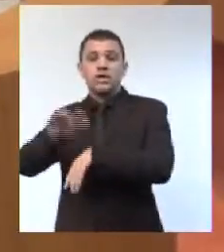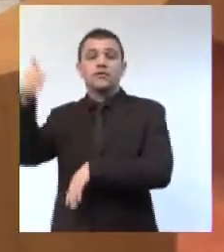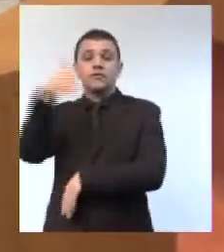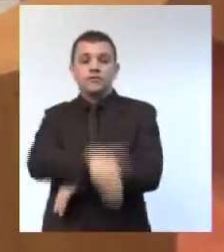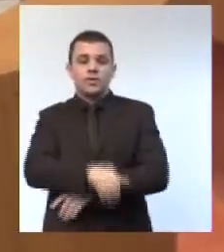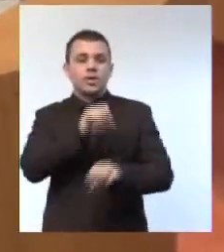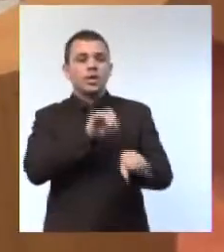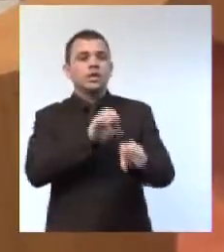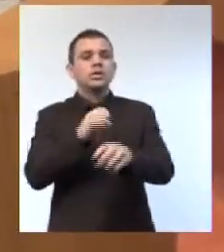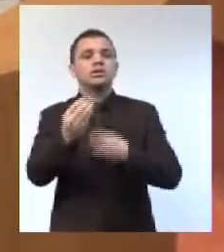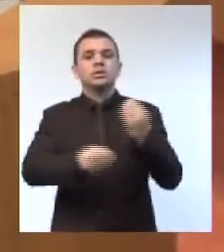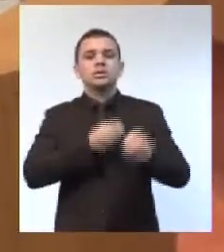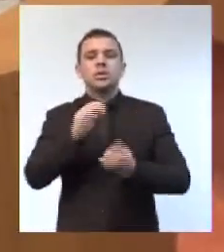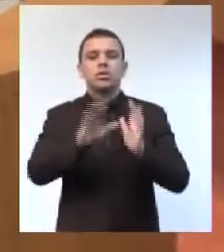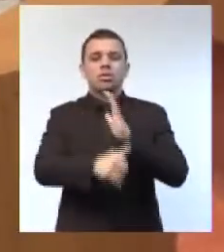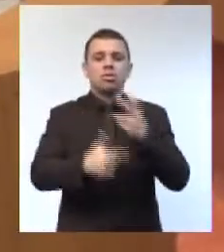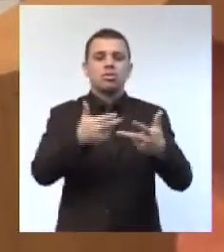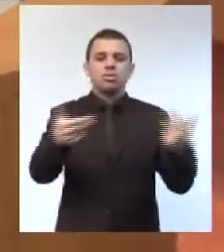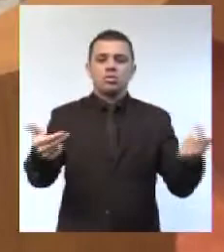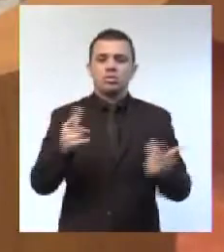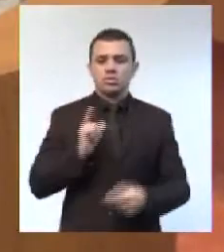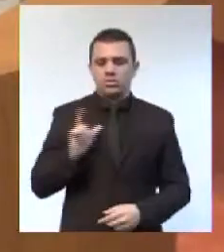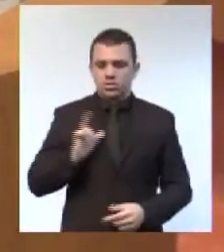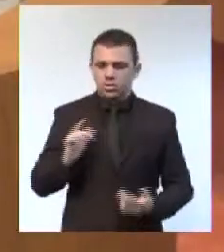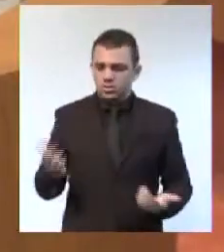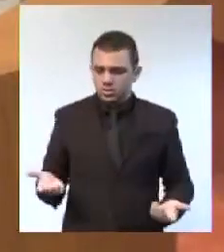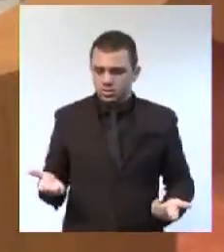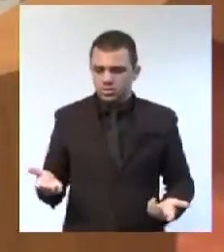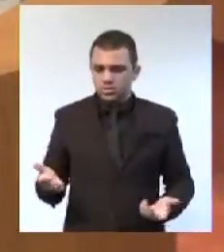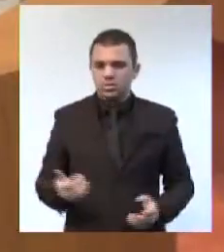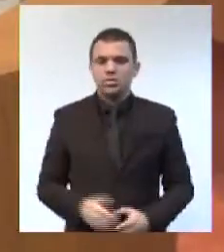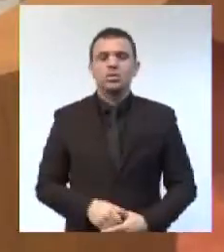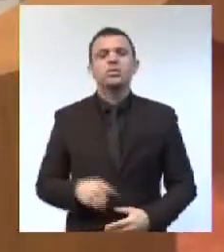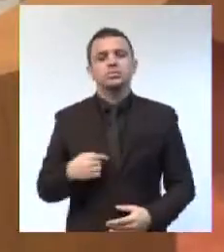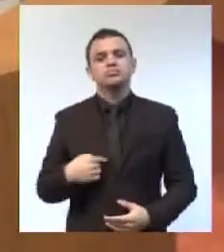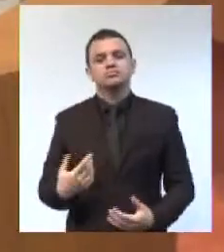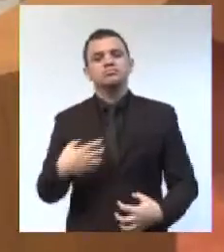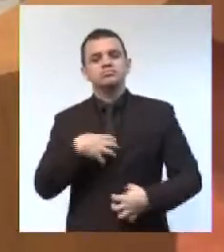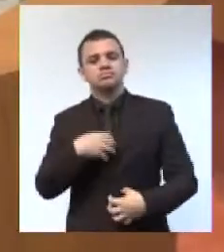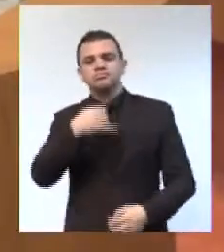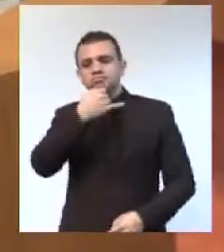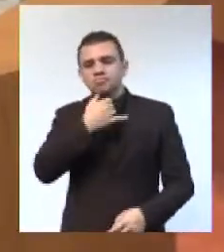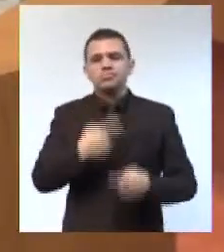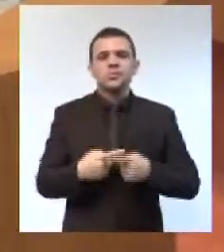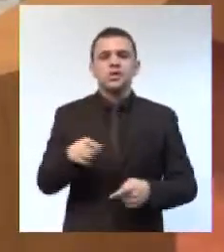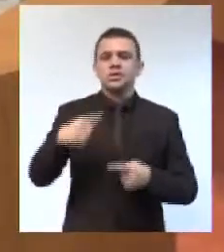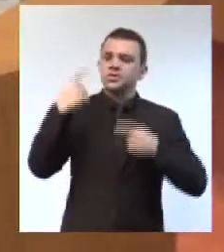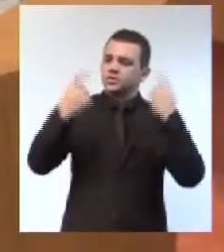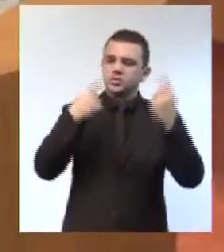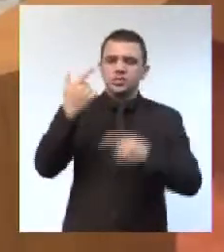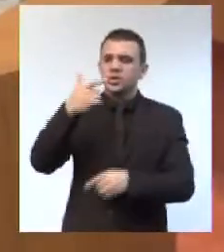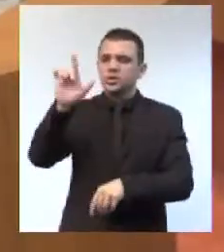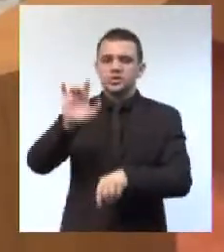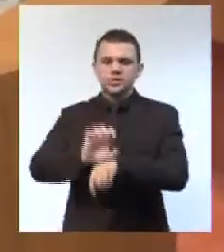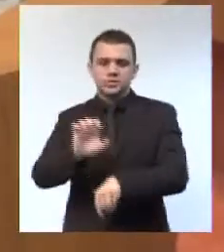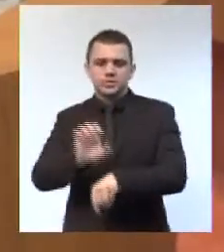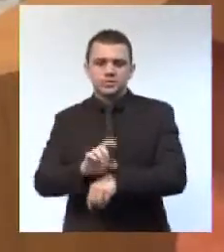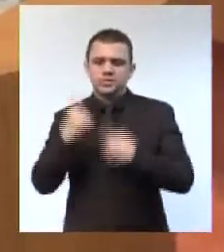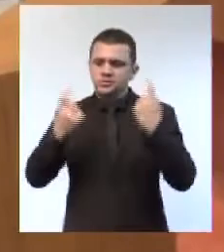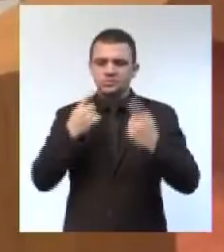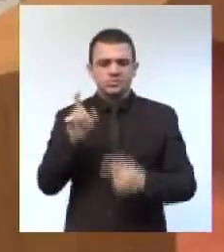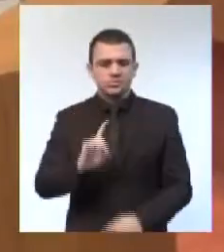quero lamentar também a falta de preocupação do deputado Adriano em relação à segurança em outros estados.